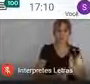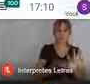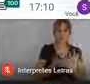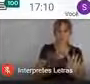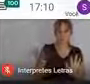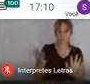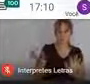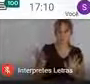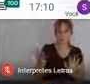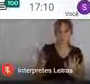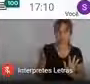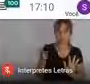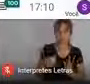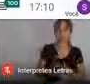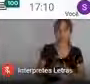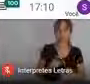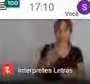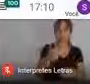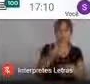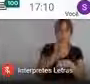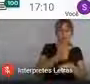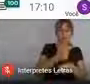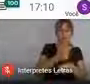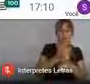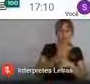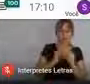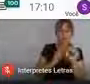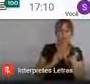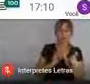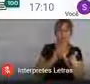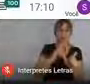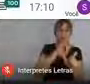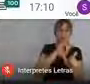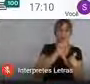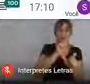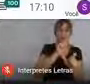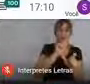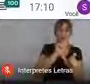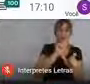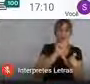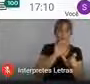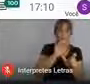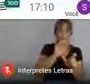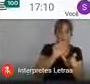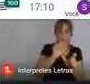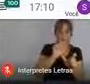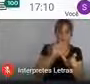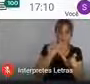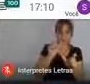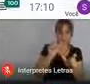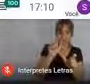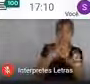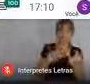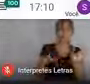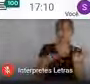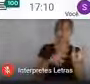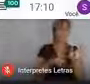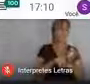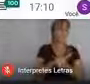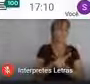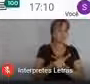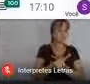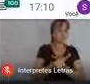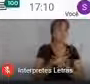Dias, a alexia Jabá, que é de origem banto, e ele fez essa pergunta aos